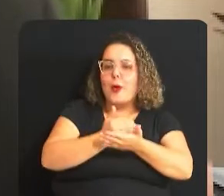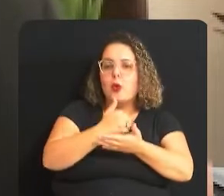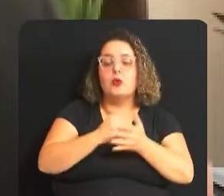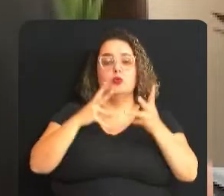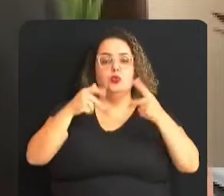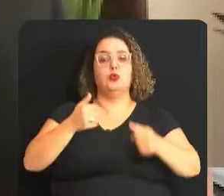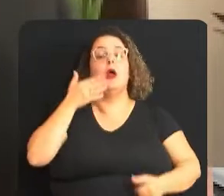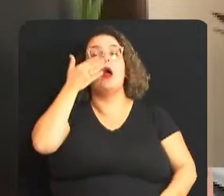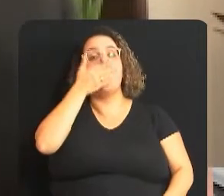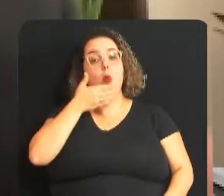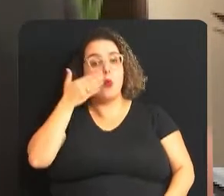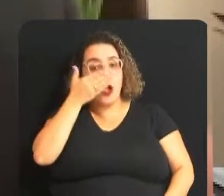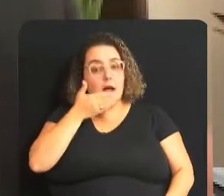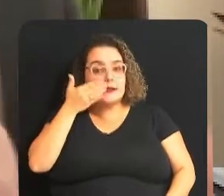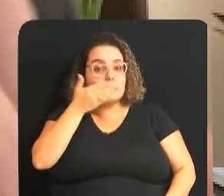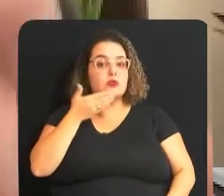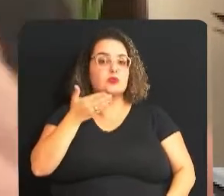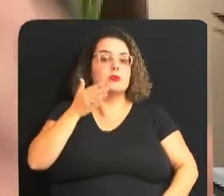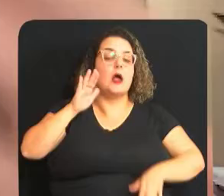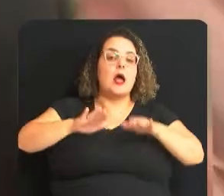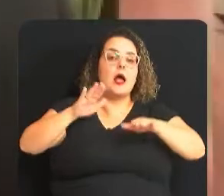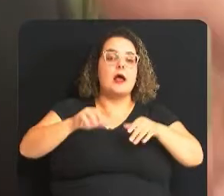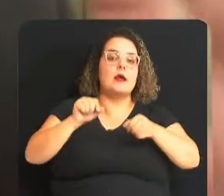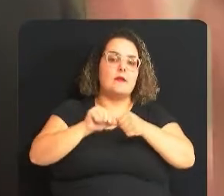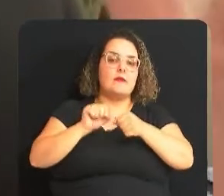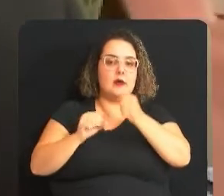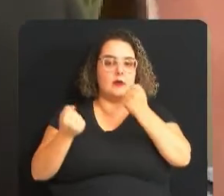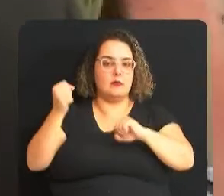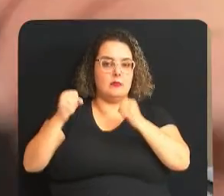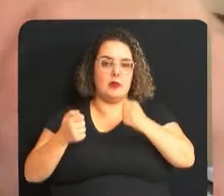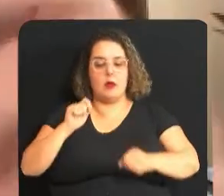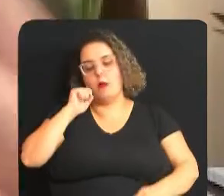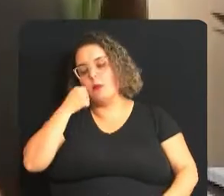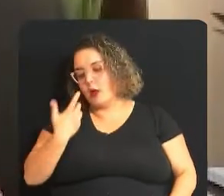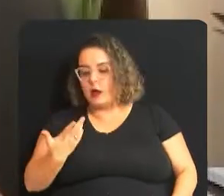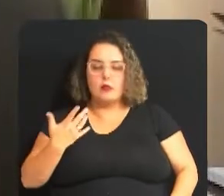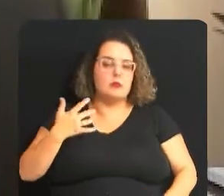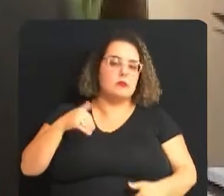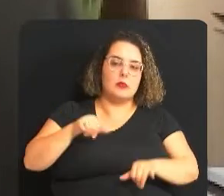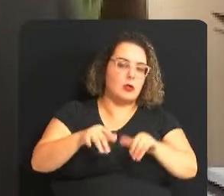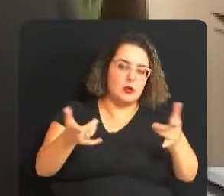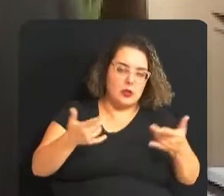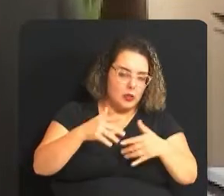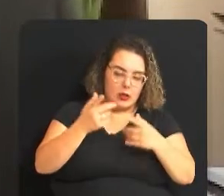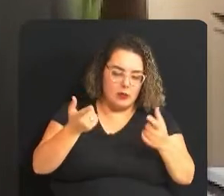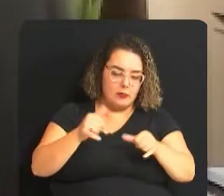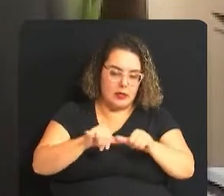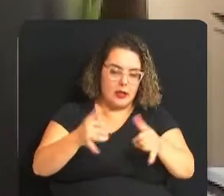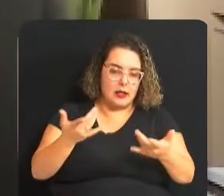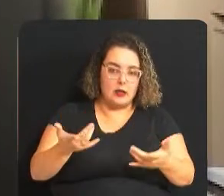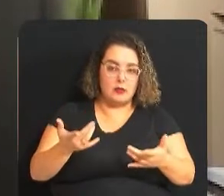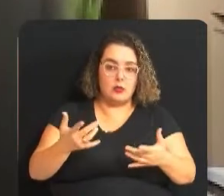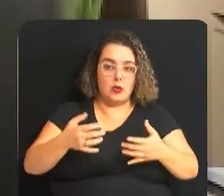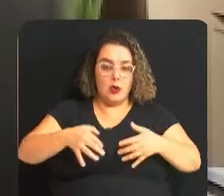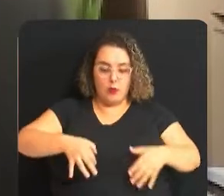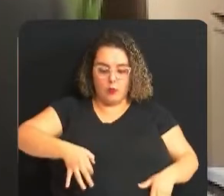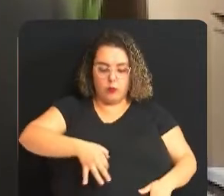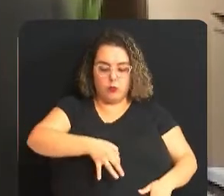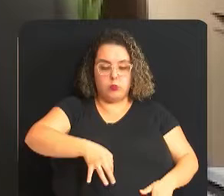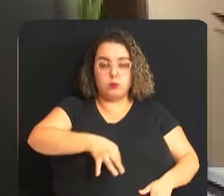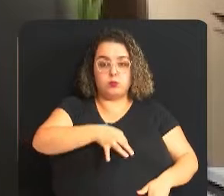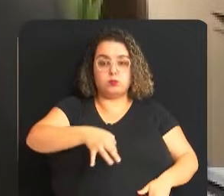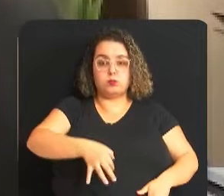um açúcar que às vezes foi manipulado pela indústria, pela padaria, pelo mercado e tal. No intestino, ele é quebrado